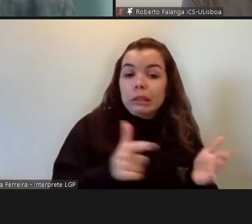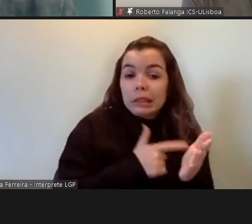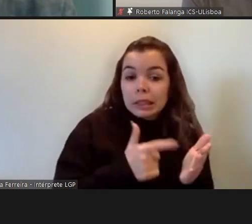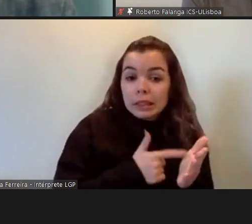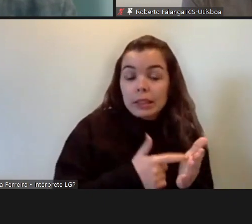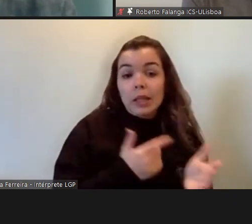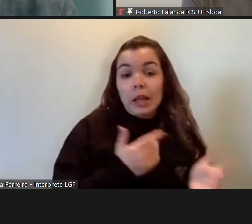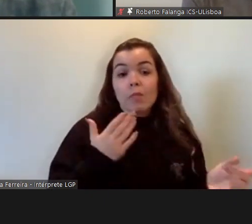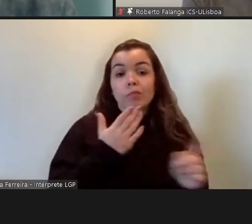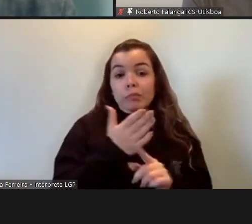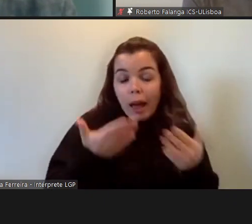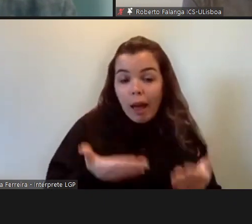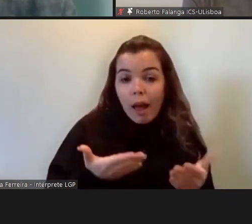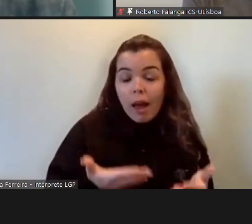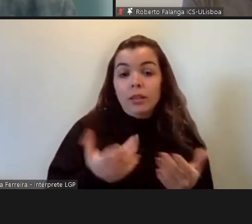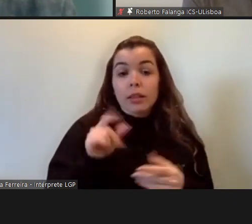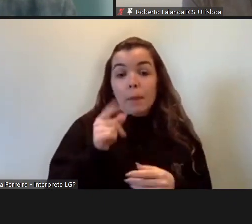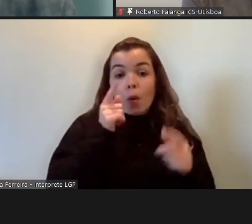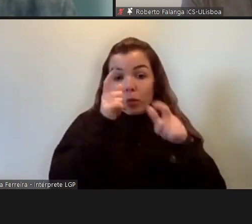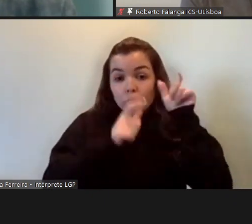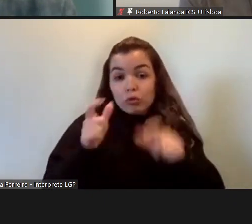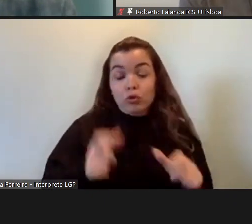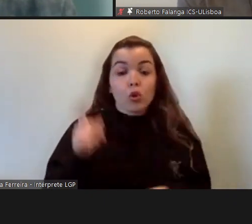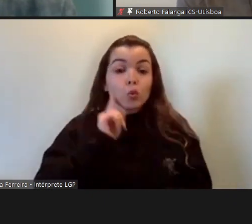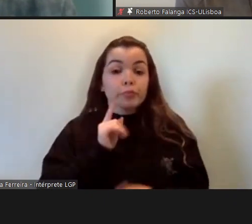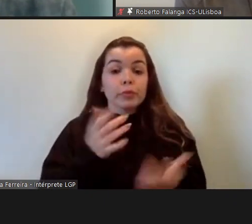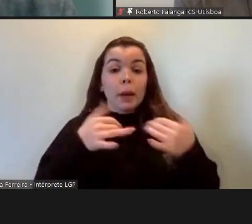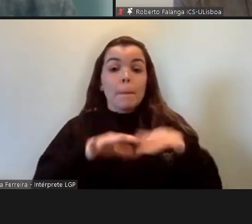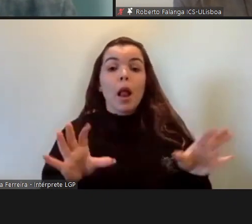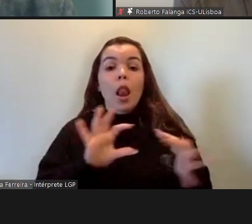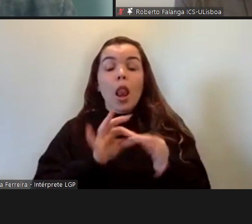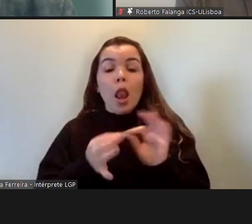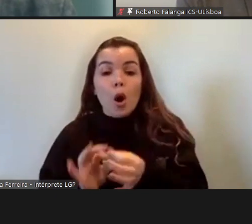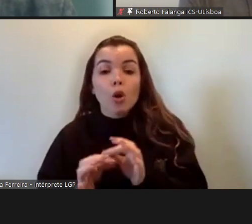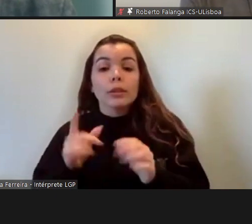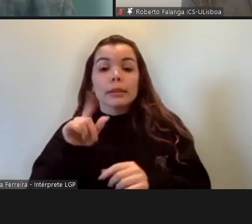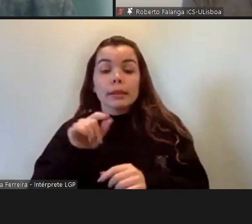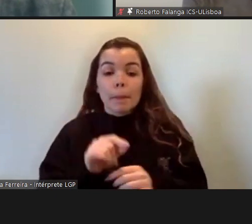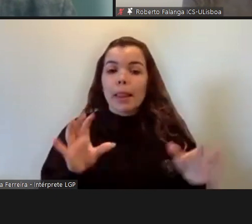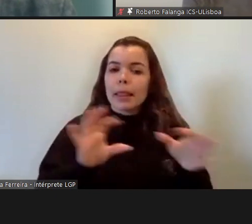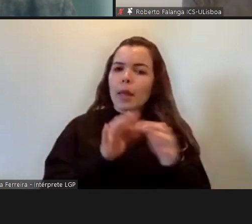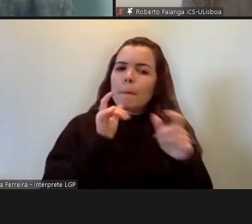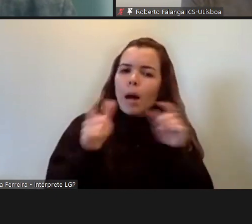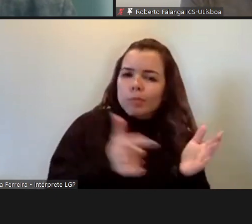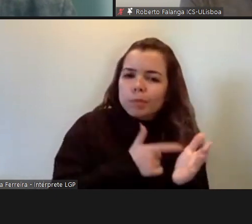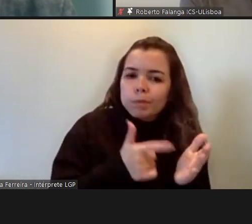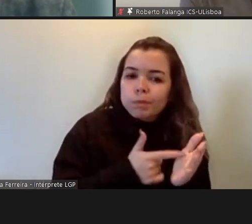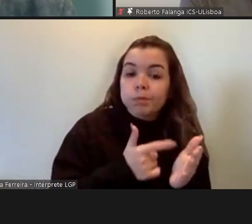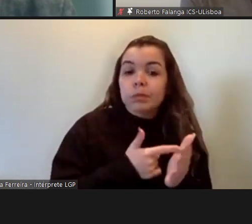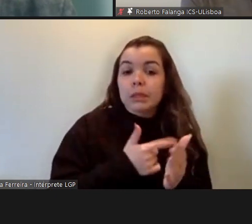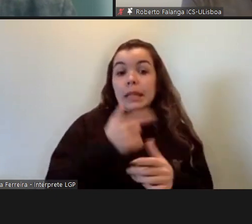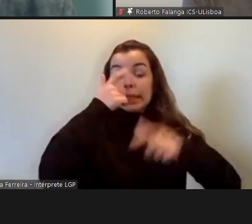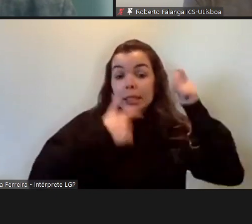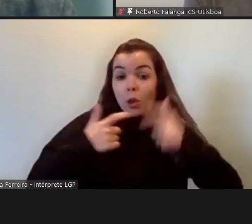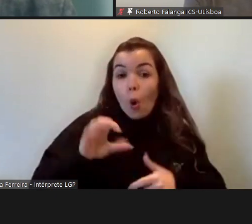cidadãos, se não, não faria também sentido haver uma espécie de literacia cidadã, ou aulas de literacia de